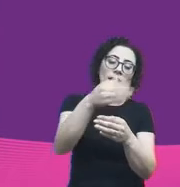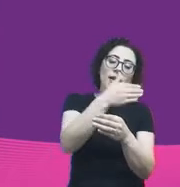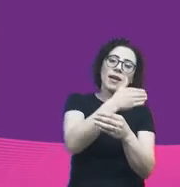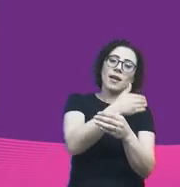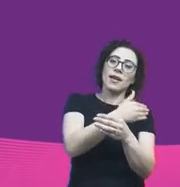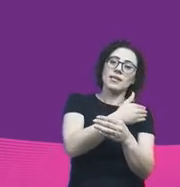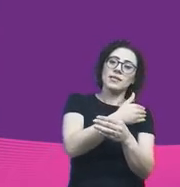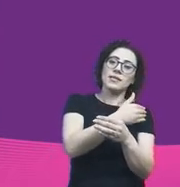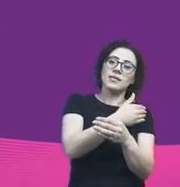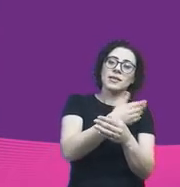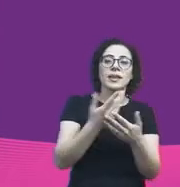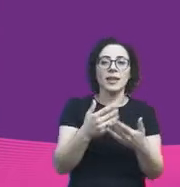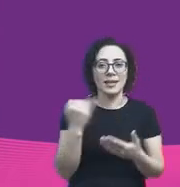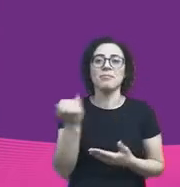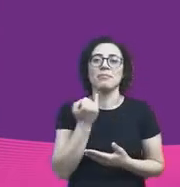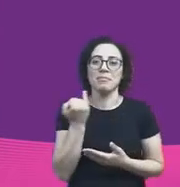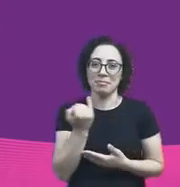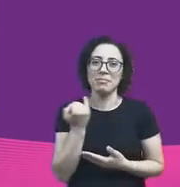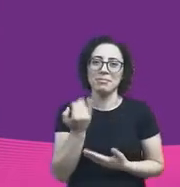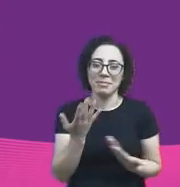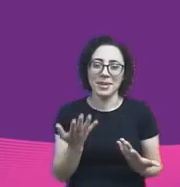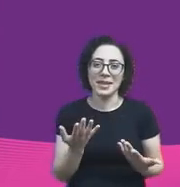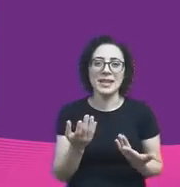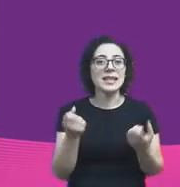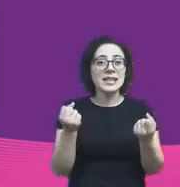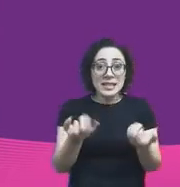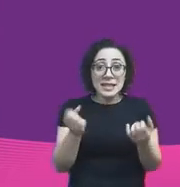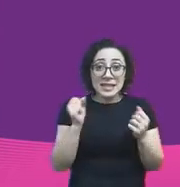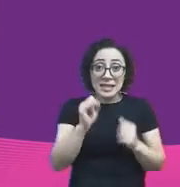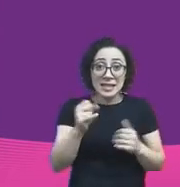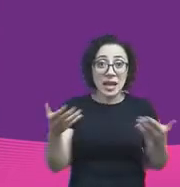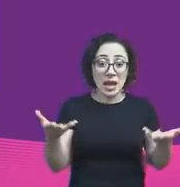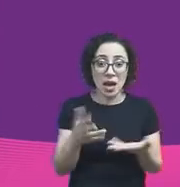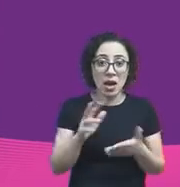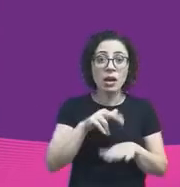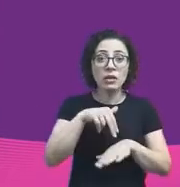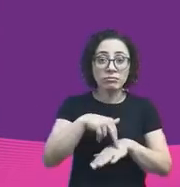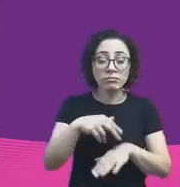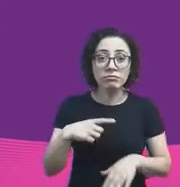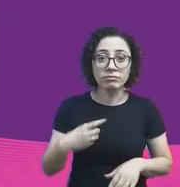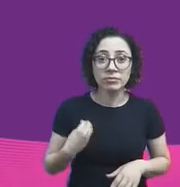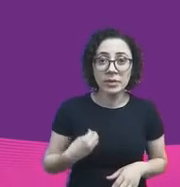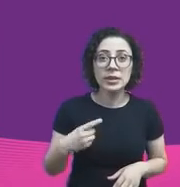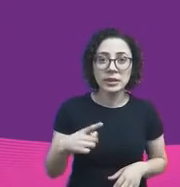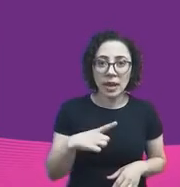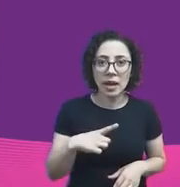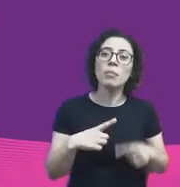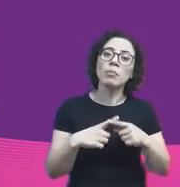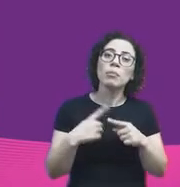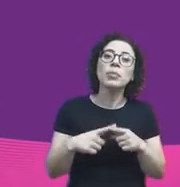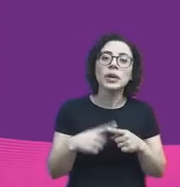nós estamos, é porque a gente desenhou o nosso sistema assim.